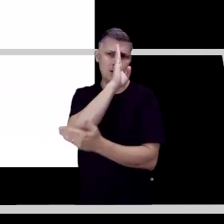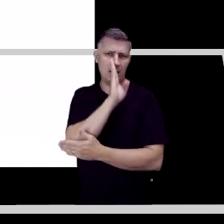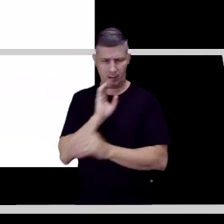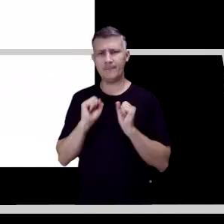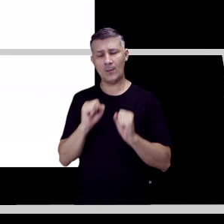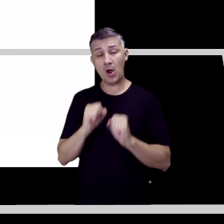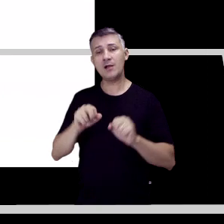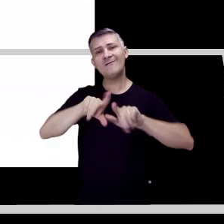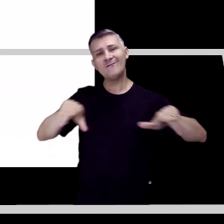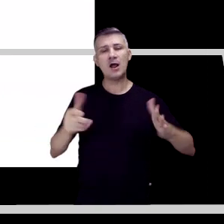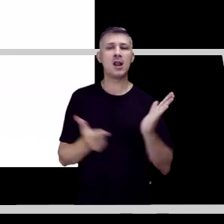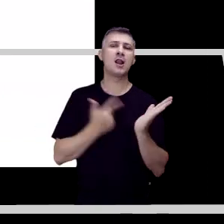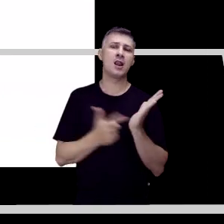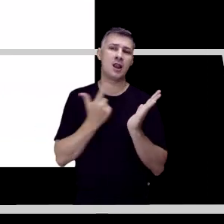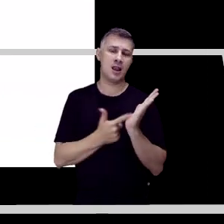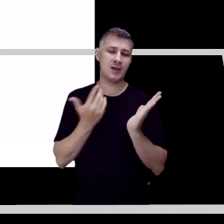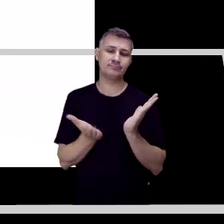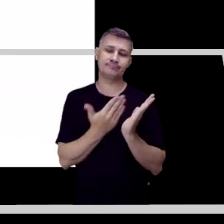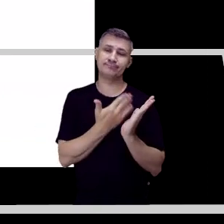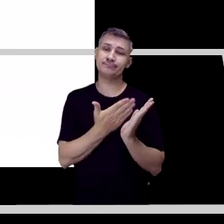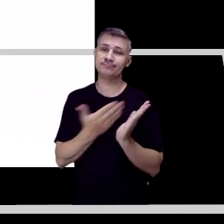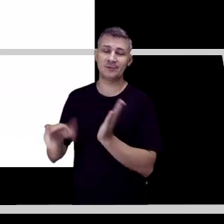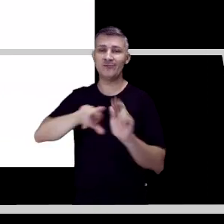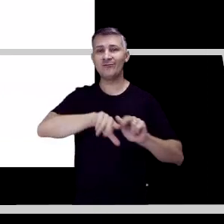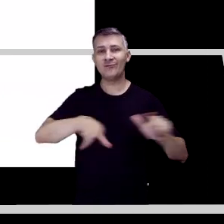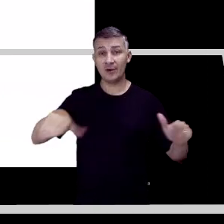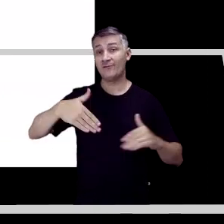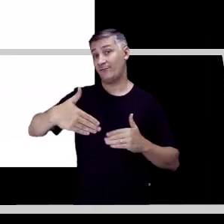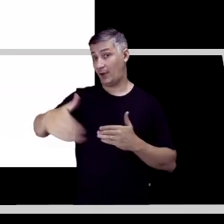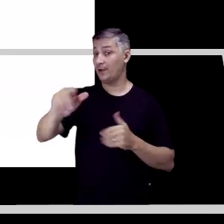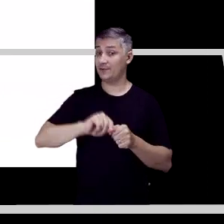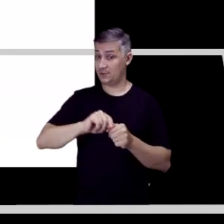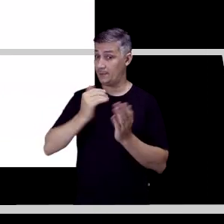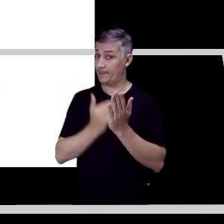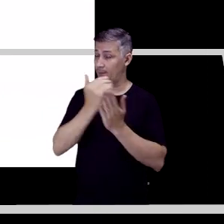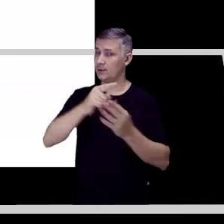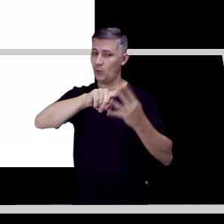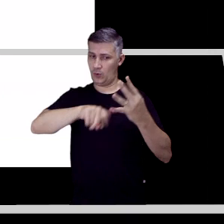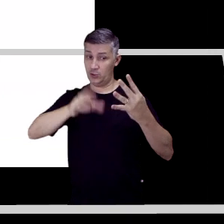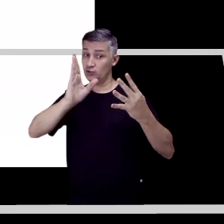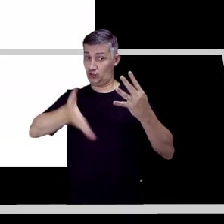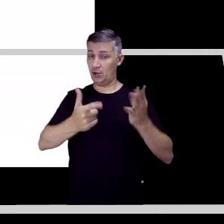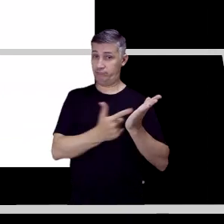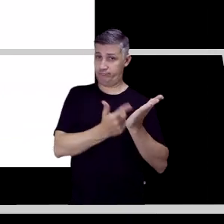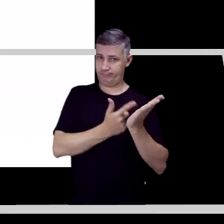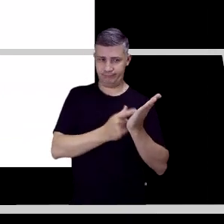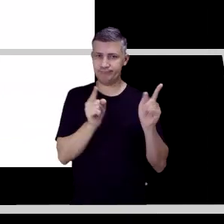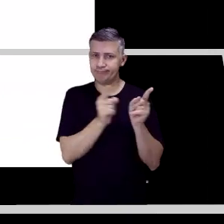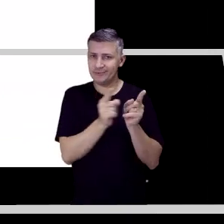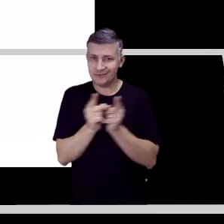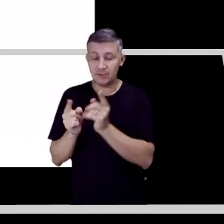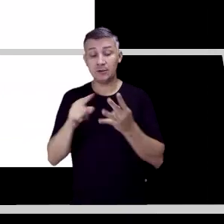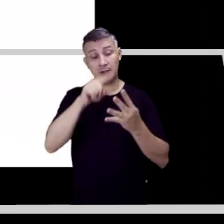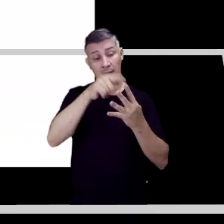download gratuitamente, tá? É uma série de livretos que a gente ainda pretende fazer mais do que os 4 que nós fizemos até o